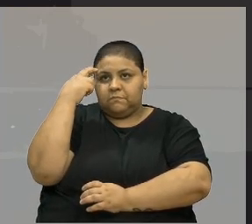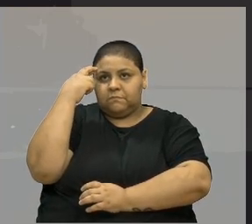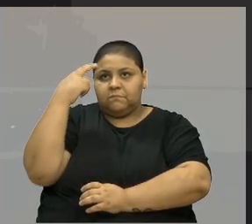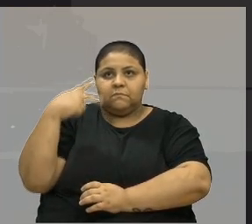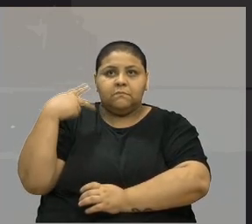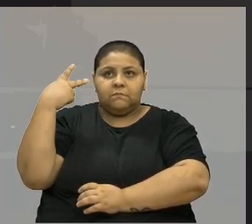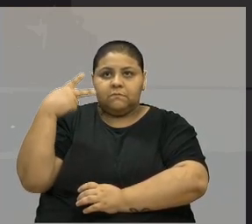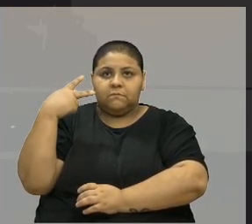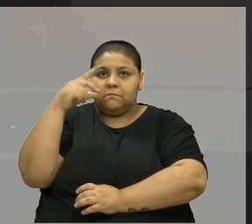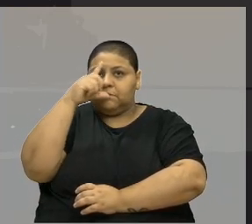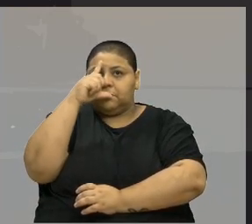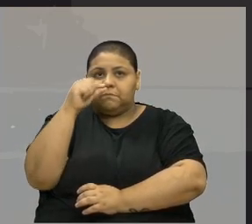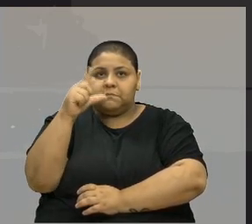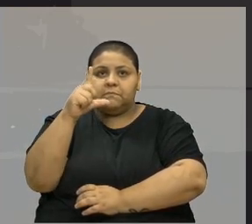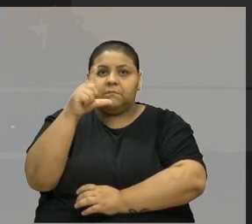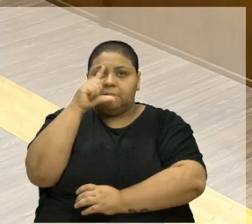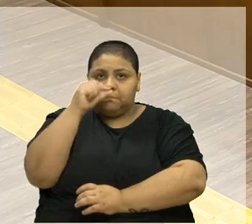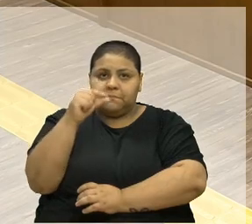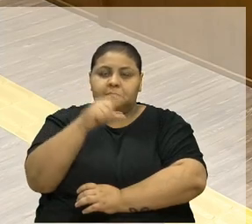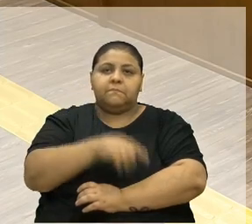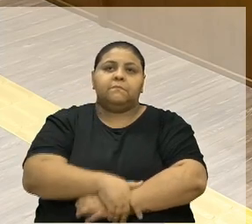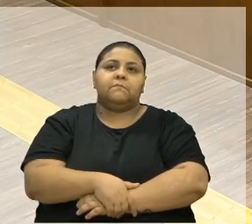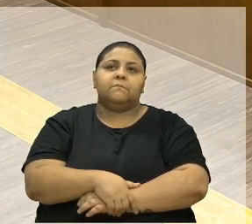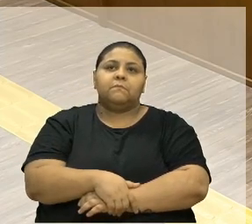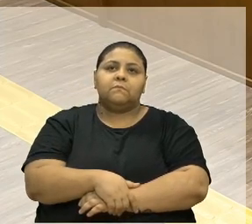do vereador Sandro fantinel